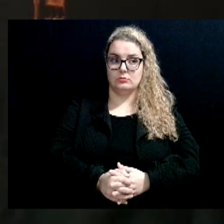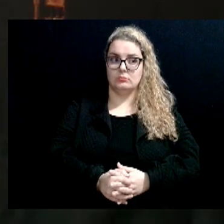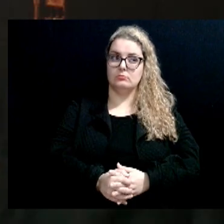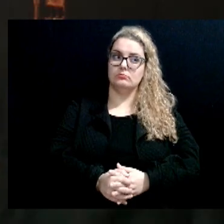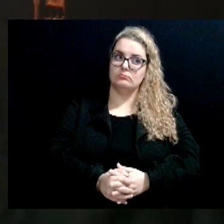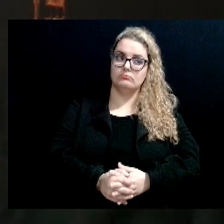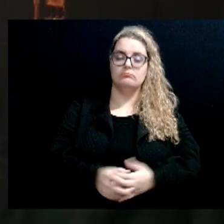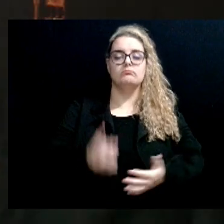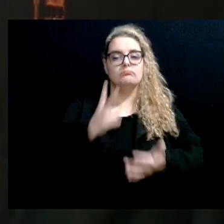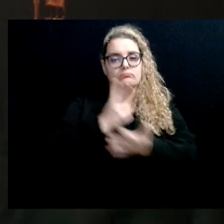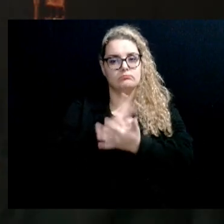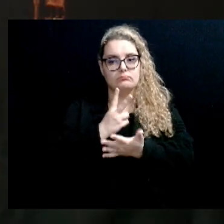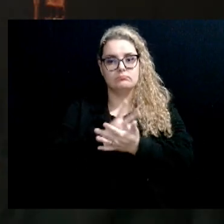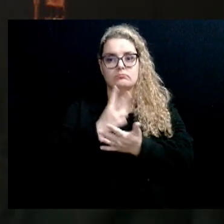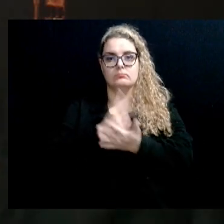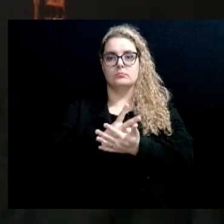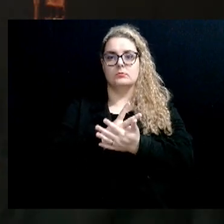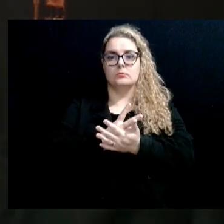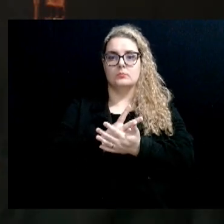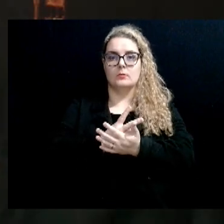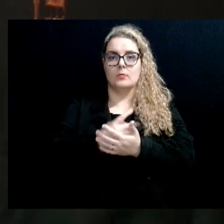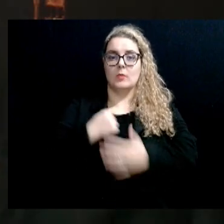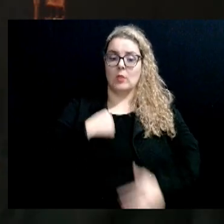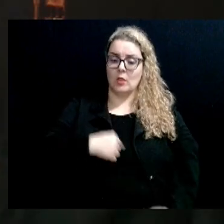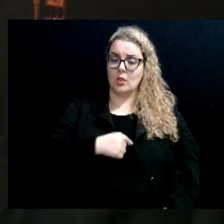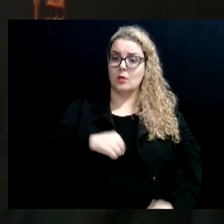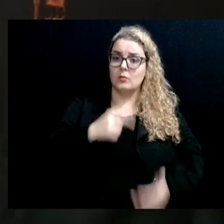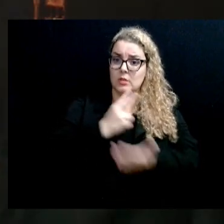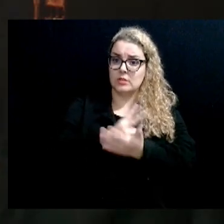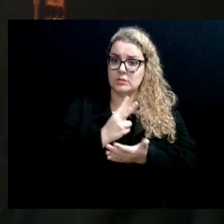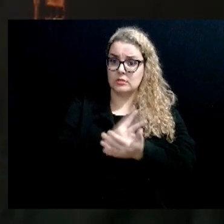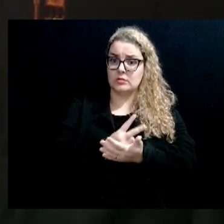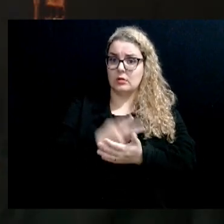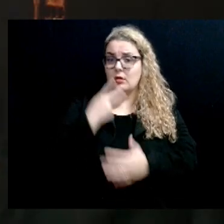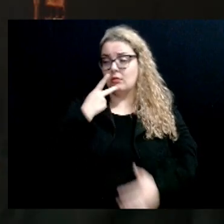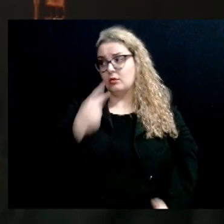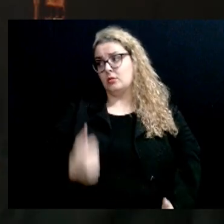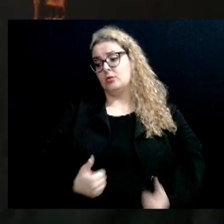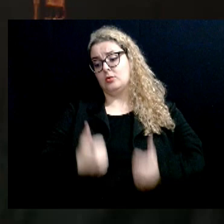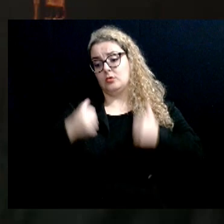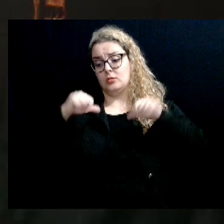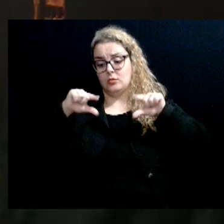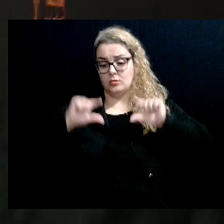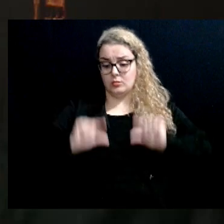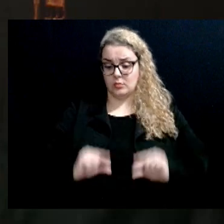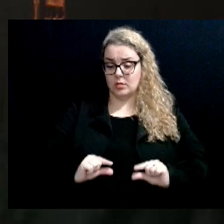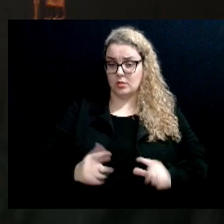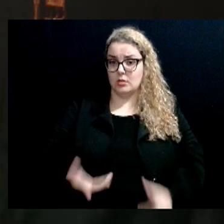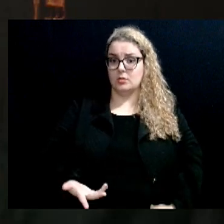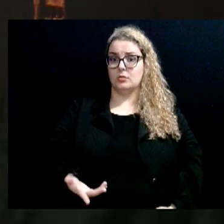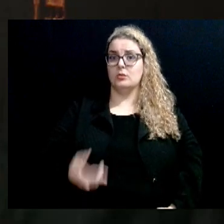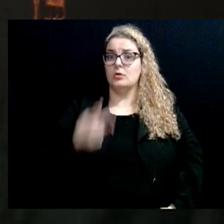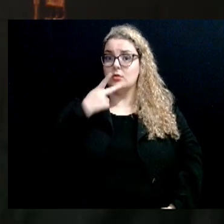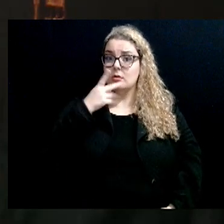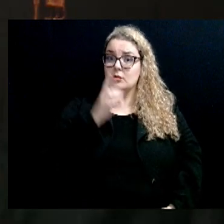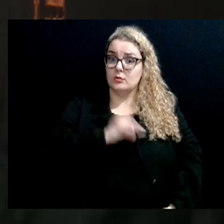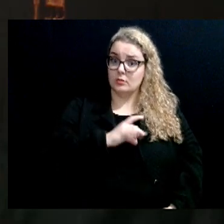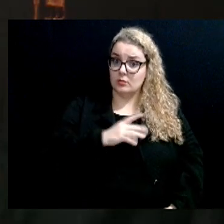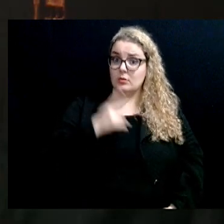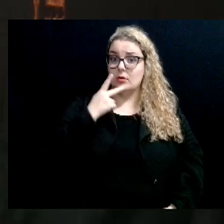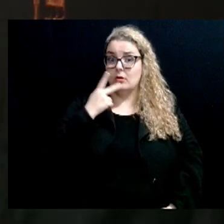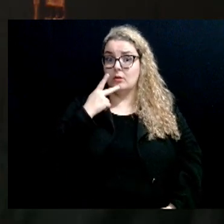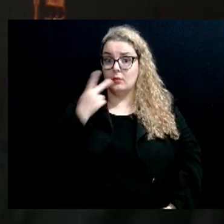constantemente se autoanulado. A gente falou aqui da baixa autoestima, né? A gente falou do medo, a gente falou da